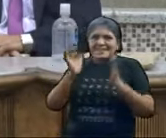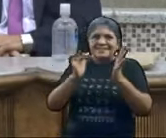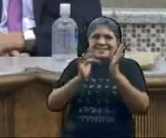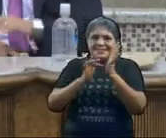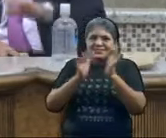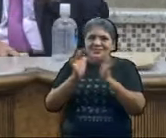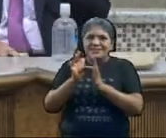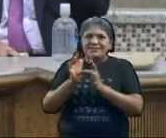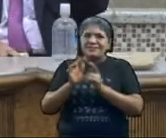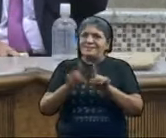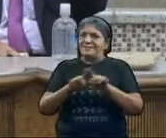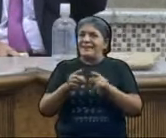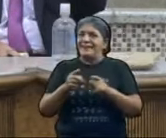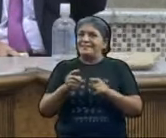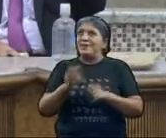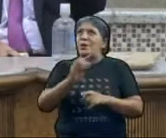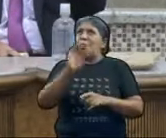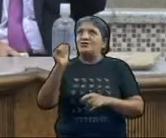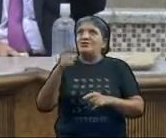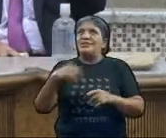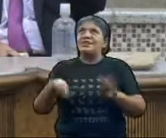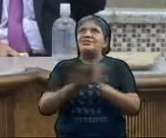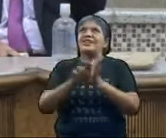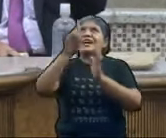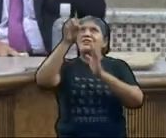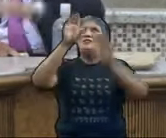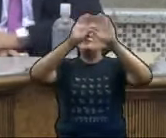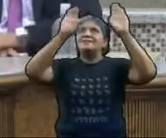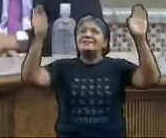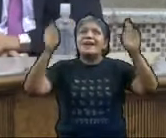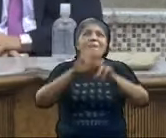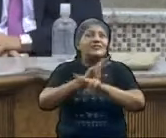entrarmos lá, irmãos, o negócio vai ser diferente.